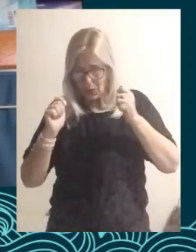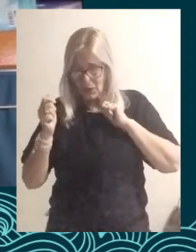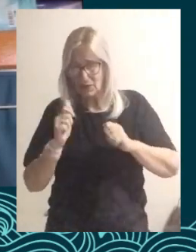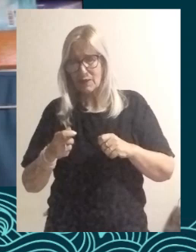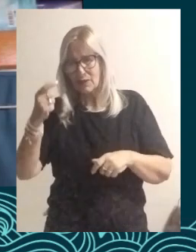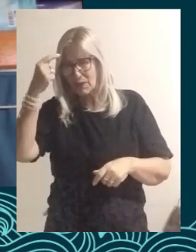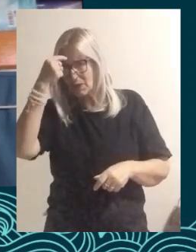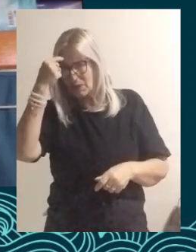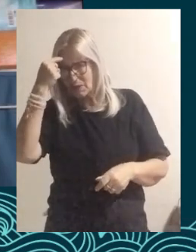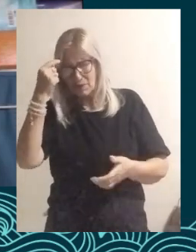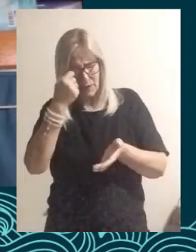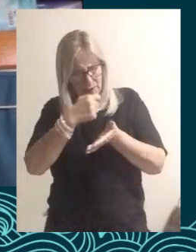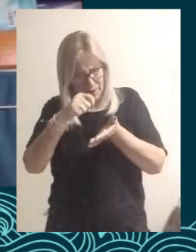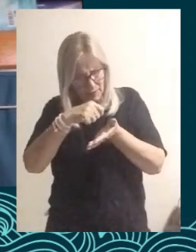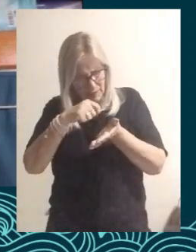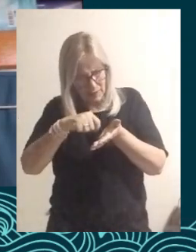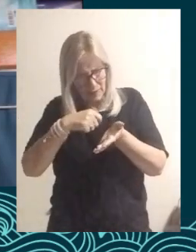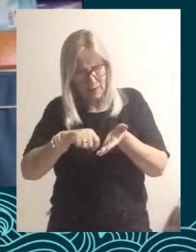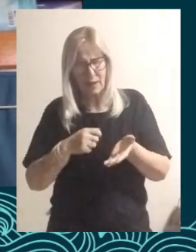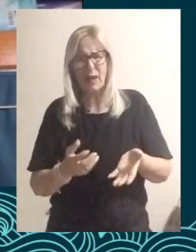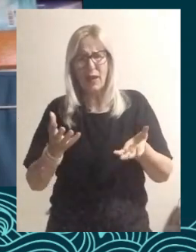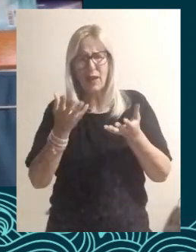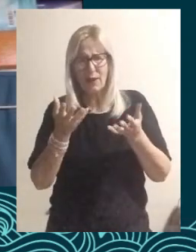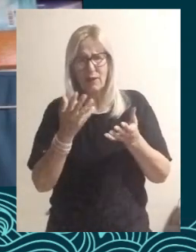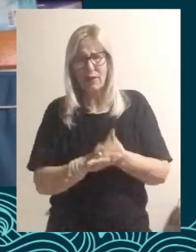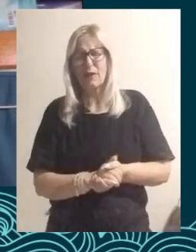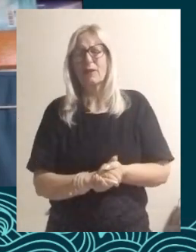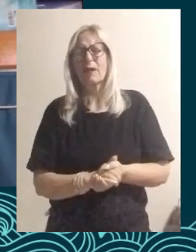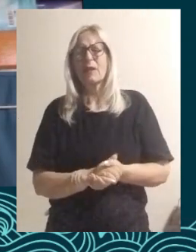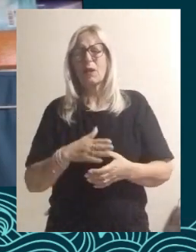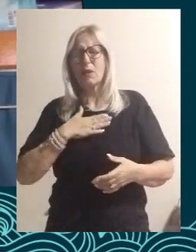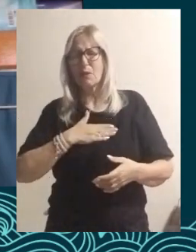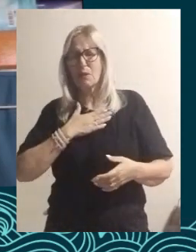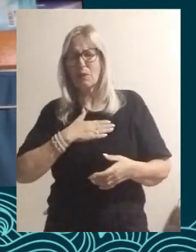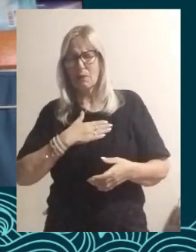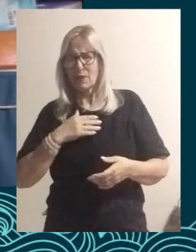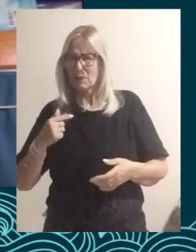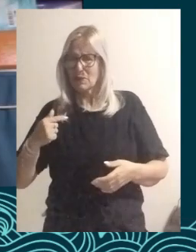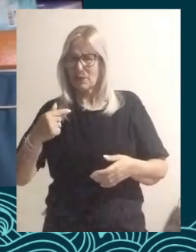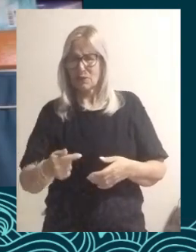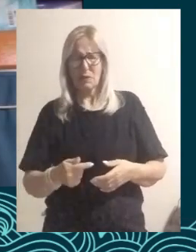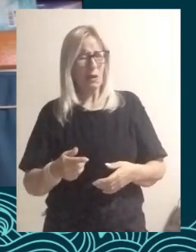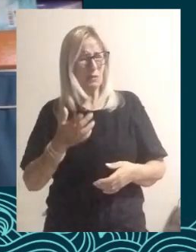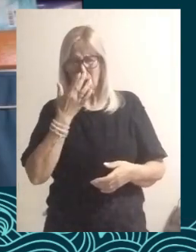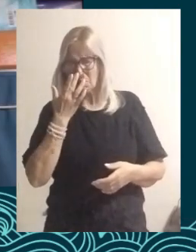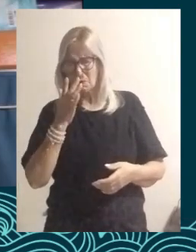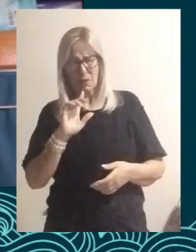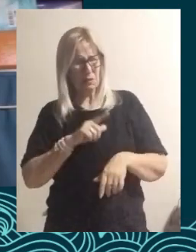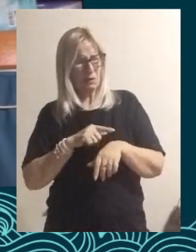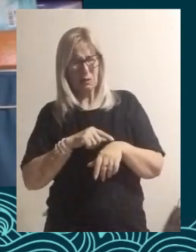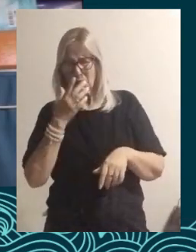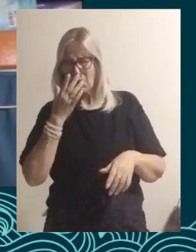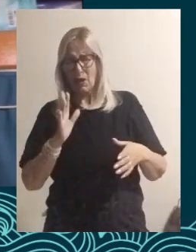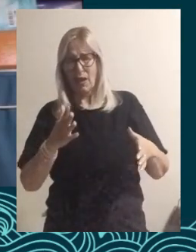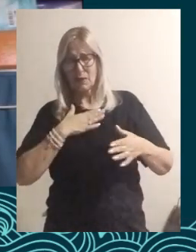diz a Xamã, escrever a nossa intenção, né? Eu quero ter momentos de prazer na minha semana, não